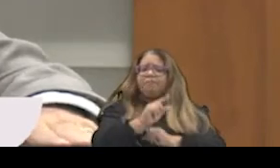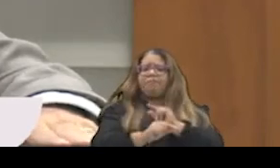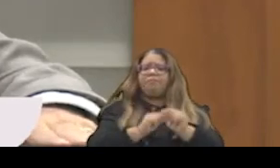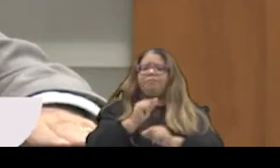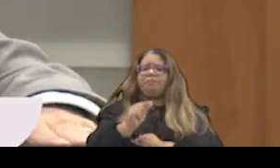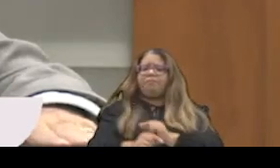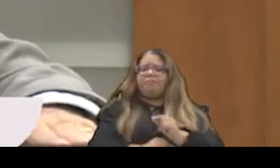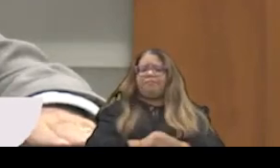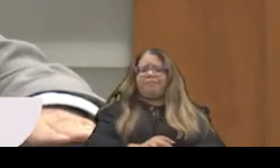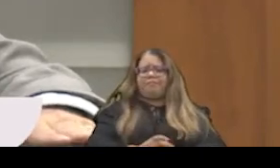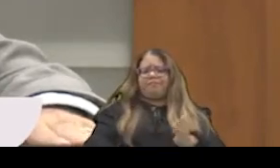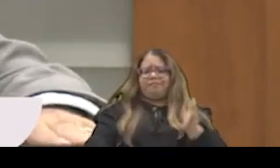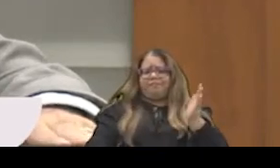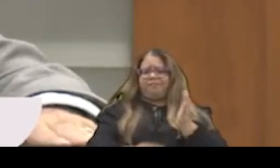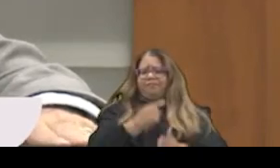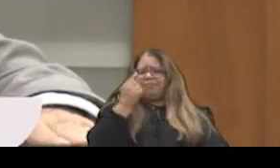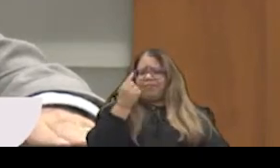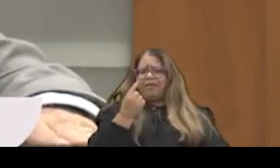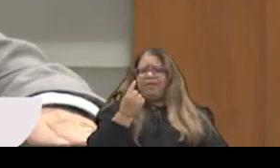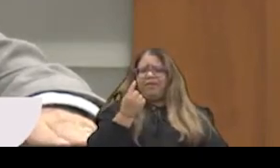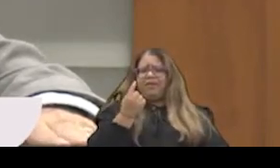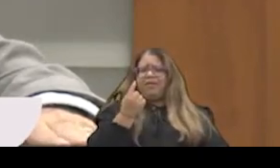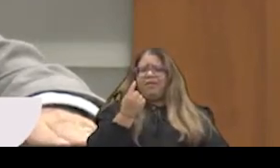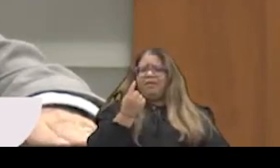é primeiro que